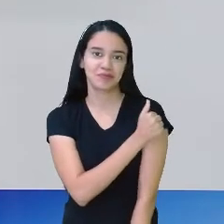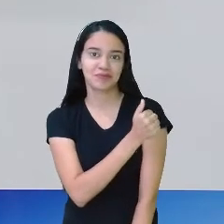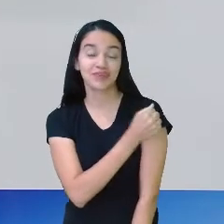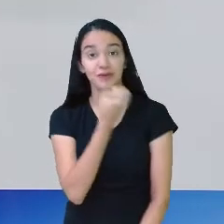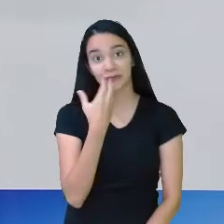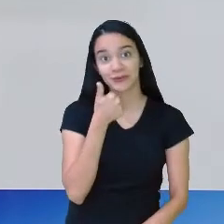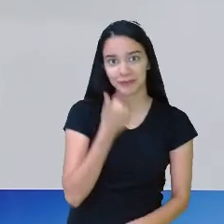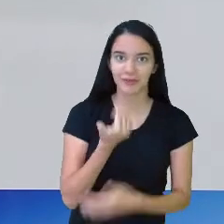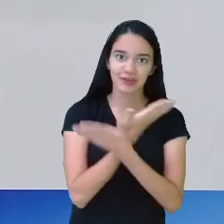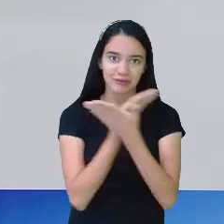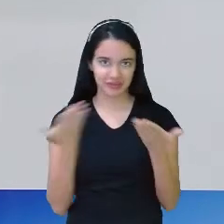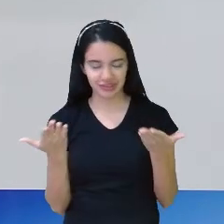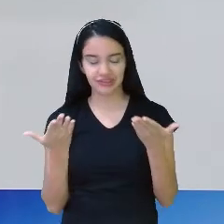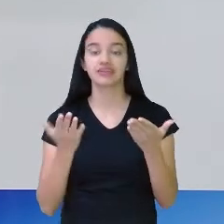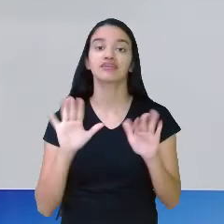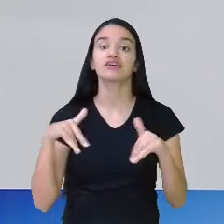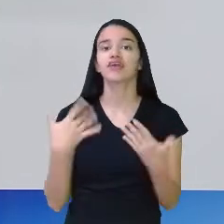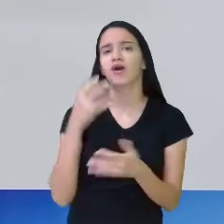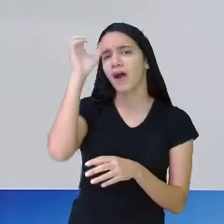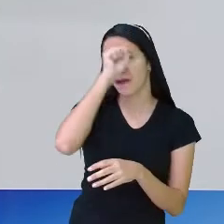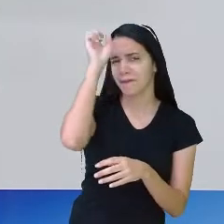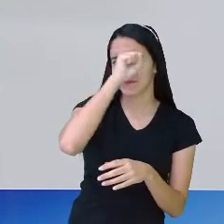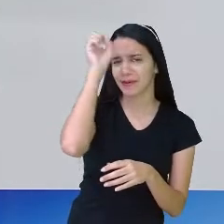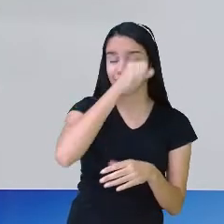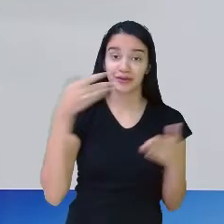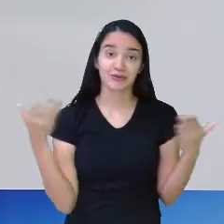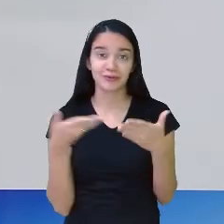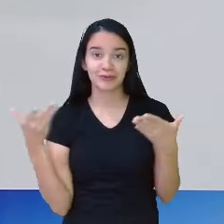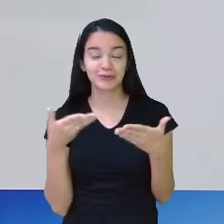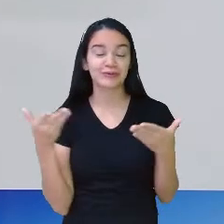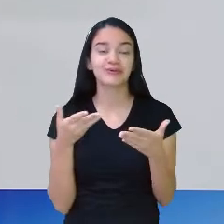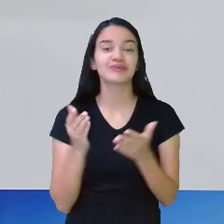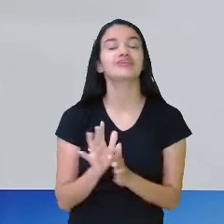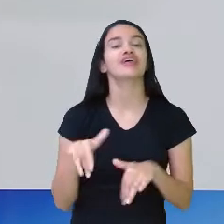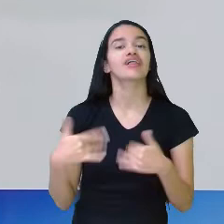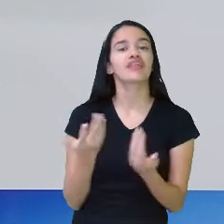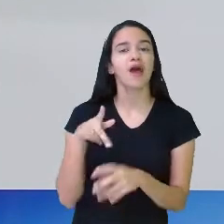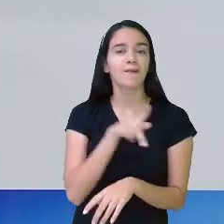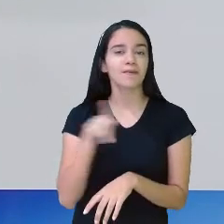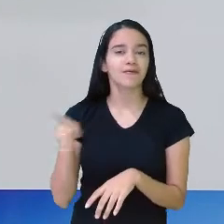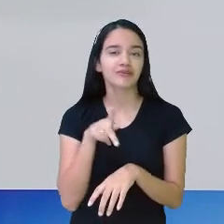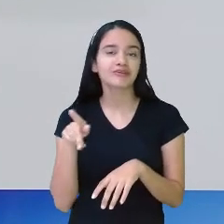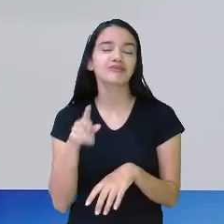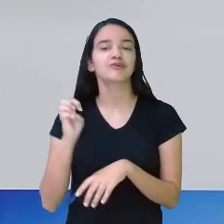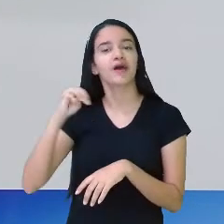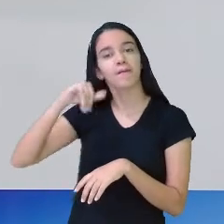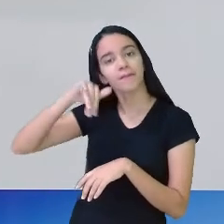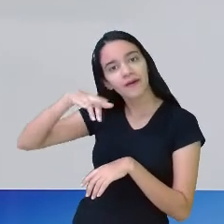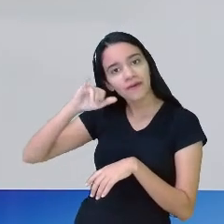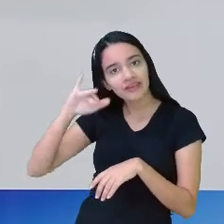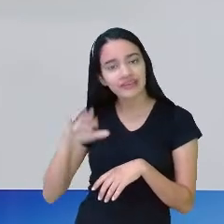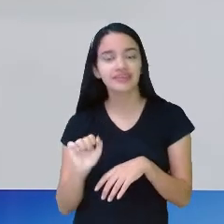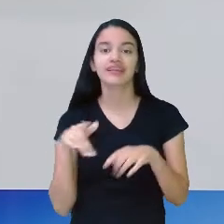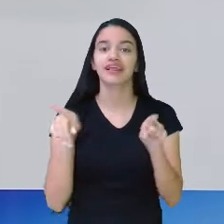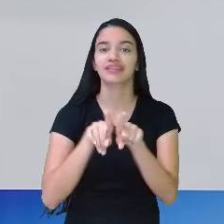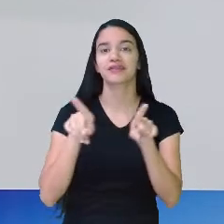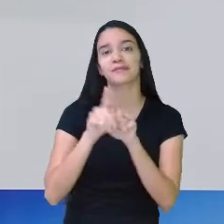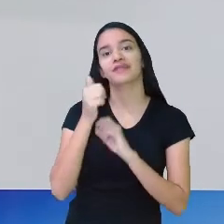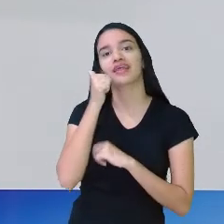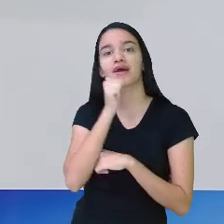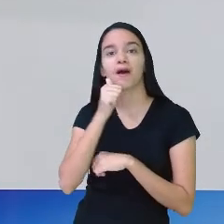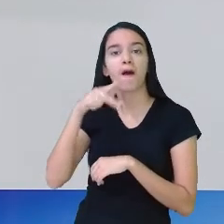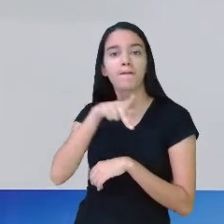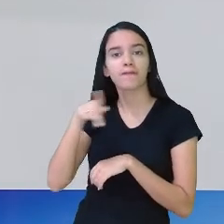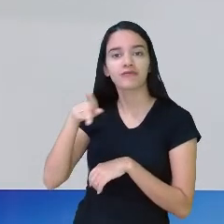estudantes! Tudo bem com vocês aí? Aprenderam bastante hoje na aula da professora Mauriceia e da professora Márcia? Eu espero que